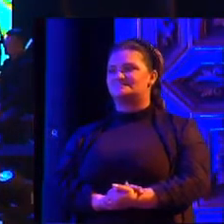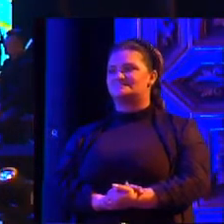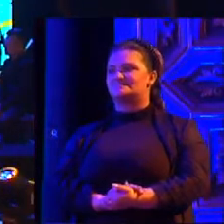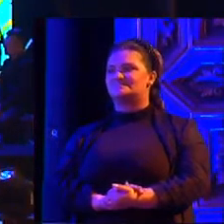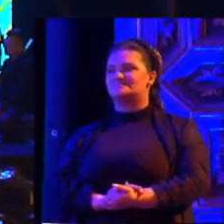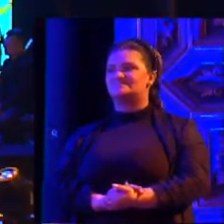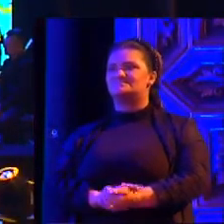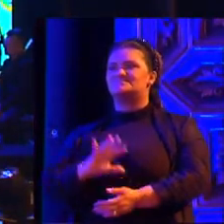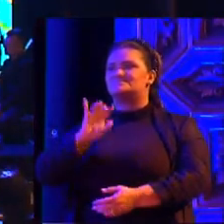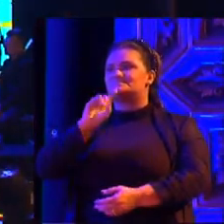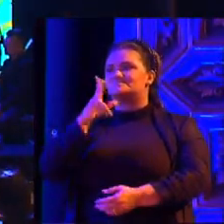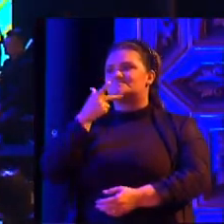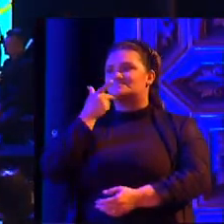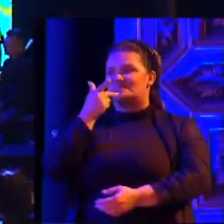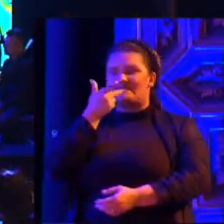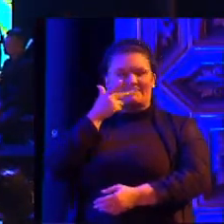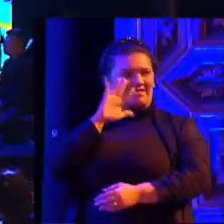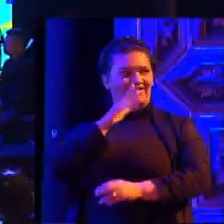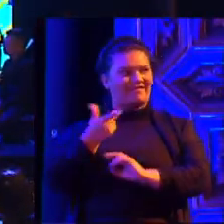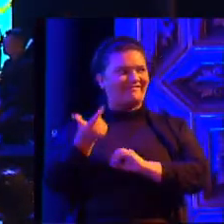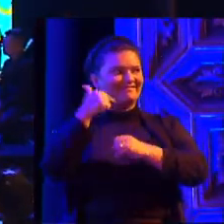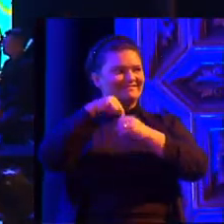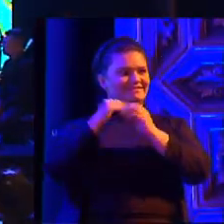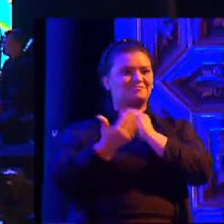Olha, eu vou fazer direito, eu vou sair daqui.